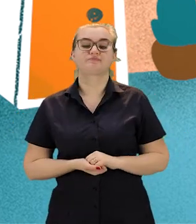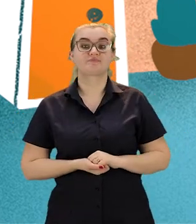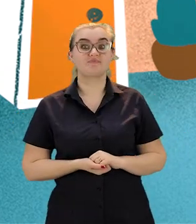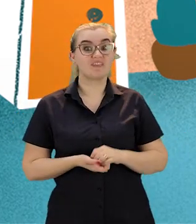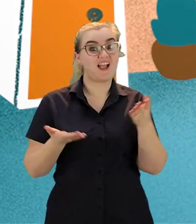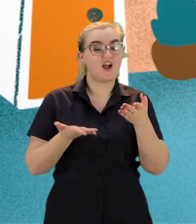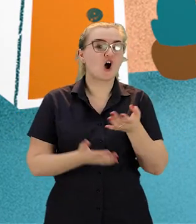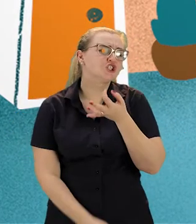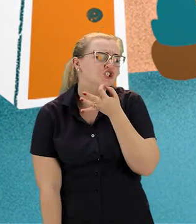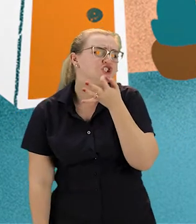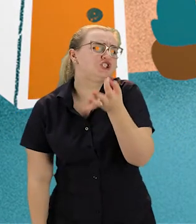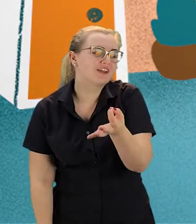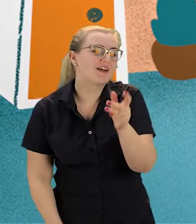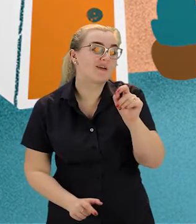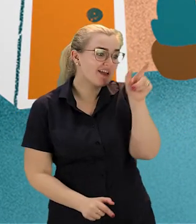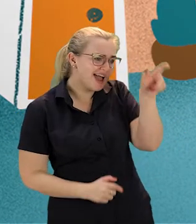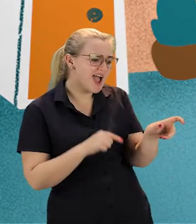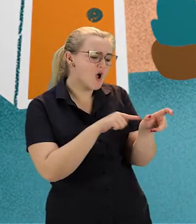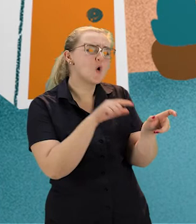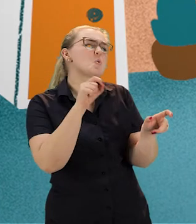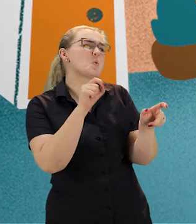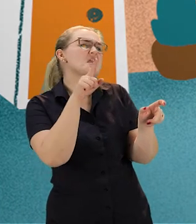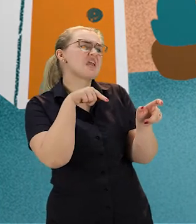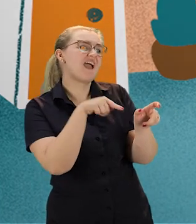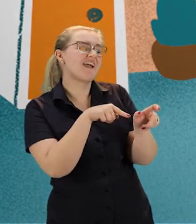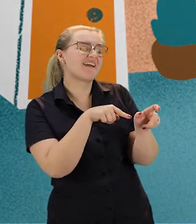última pista. Você já fez a sua descoberta?